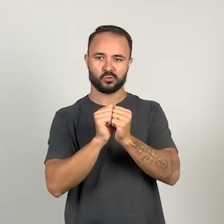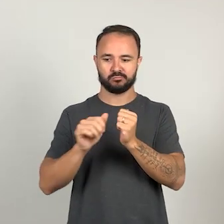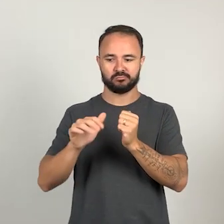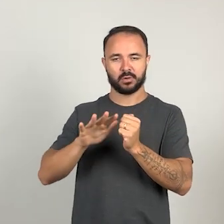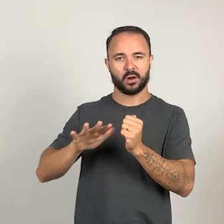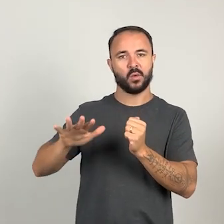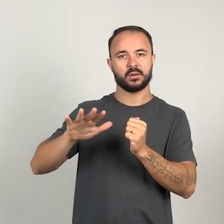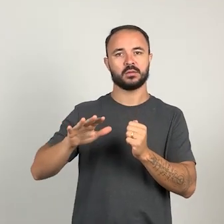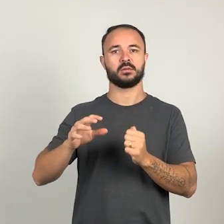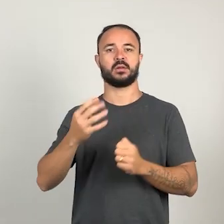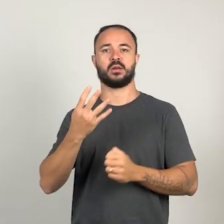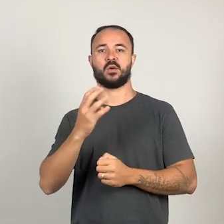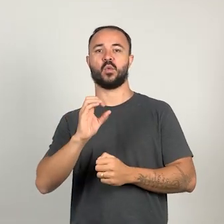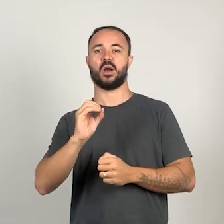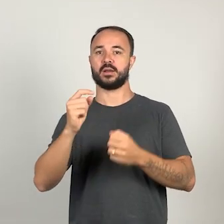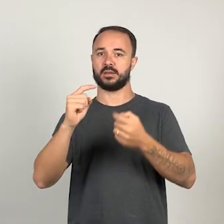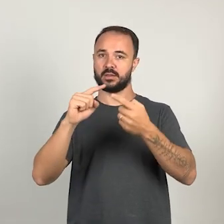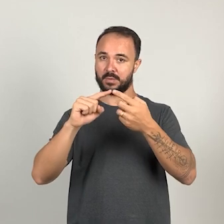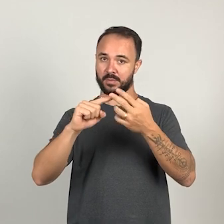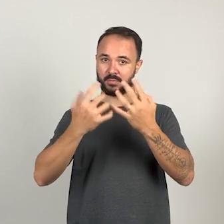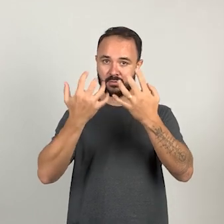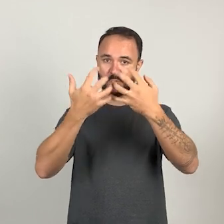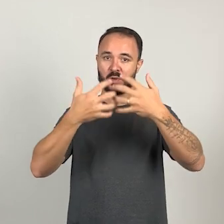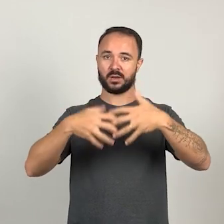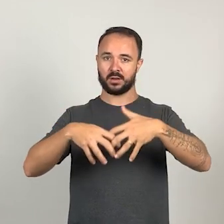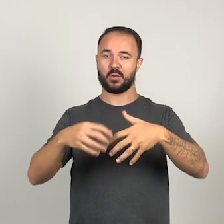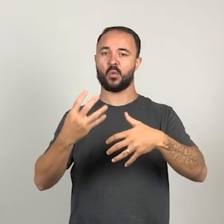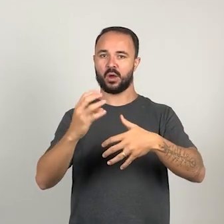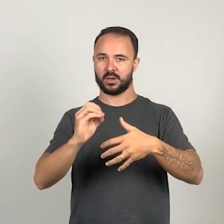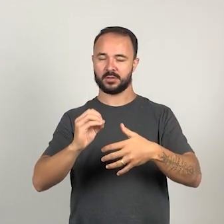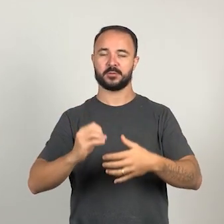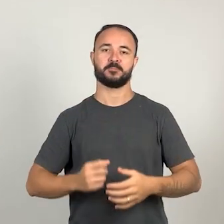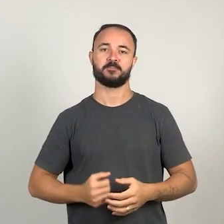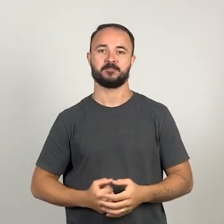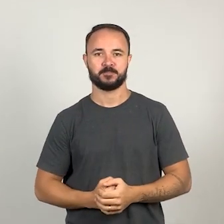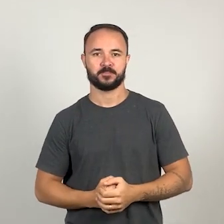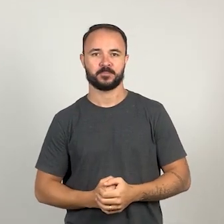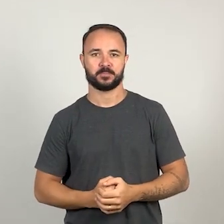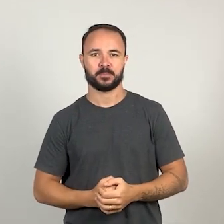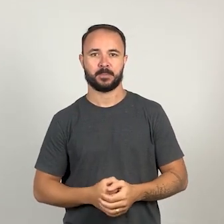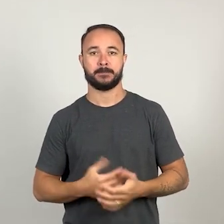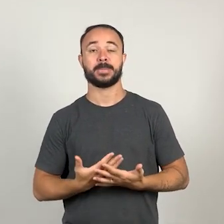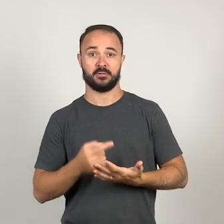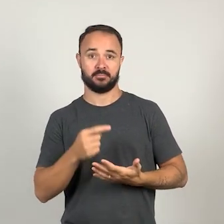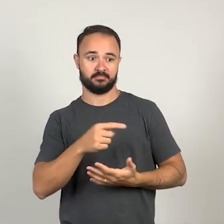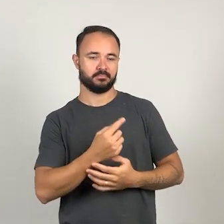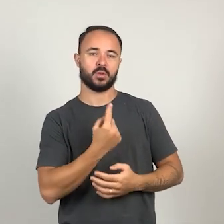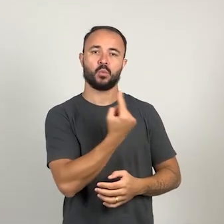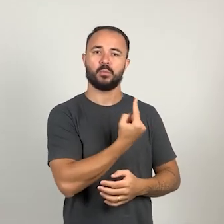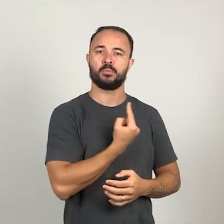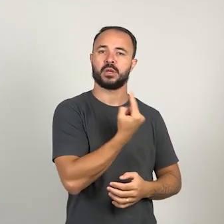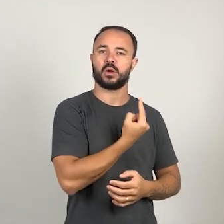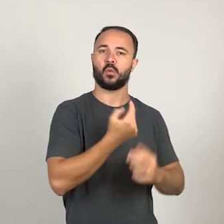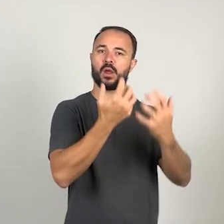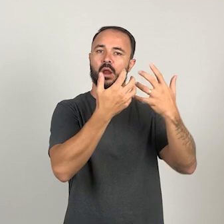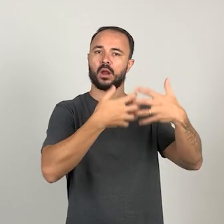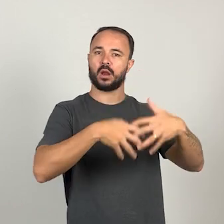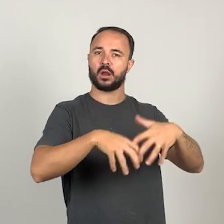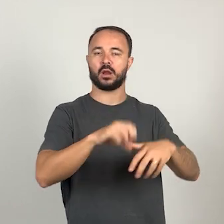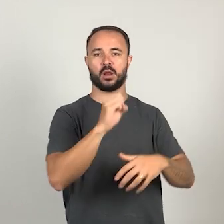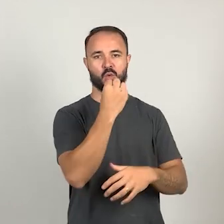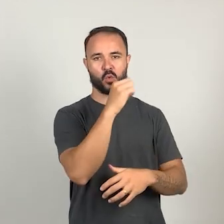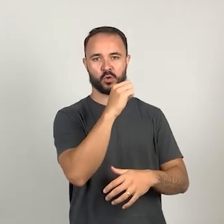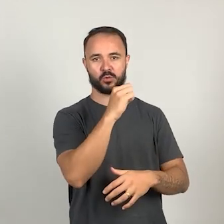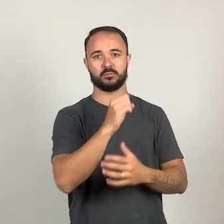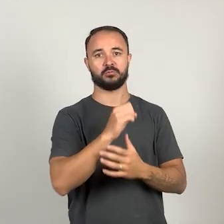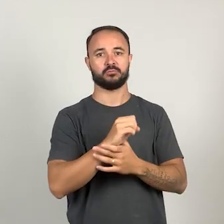da engrenagem com 40 dentes. Então nós temos de um lado um peão que vai ser acionado com a engrenagem de 8